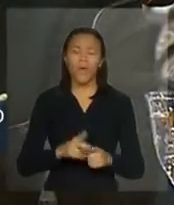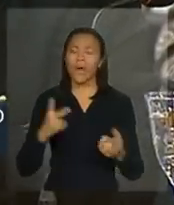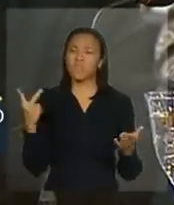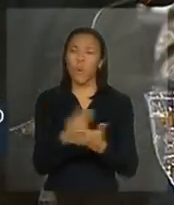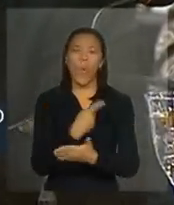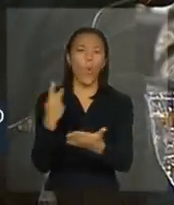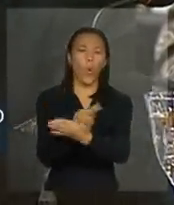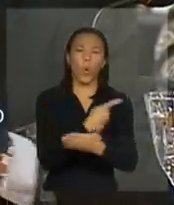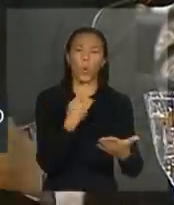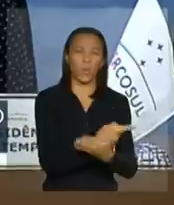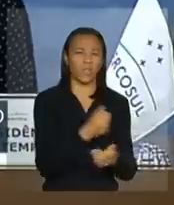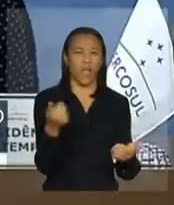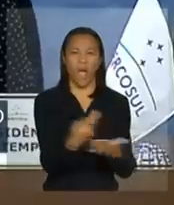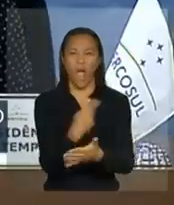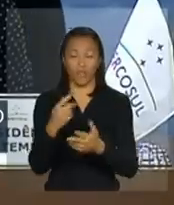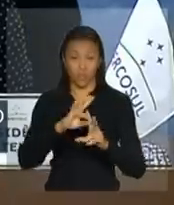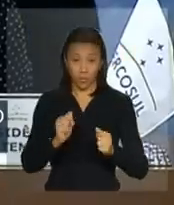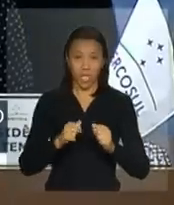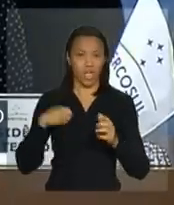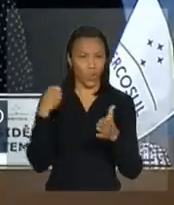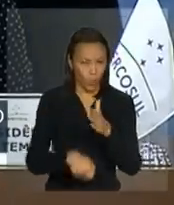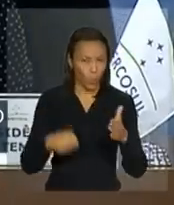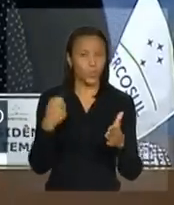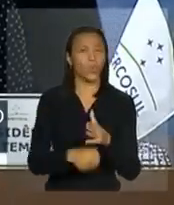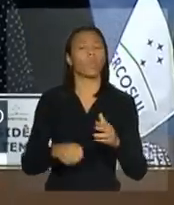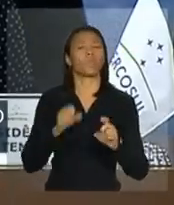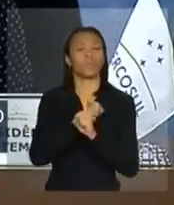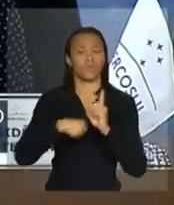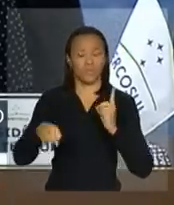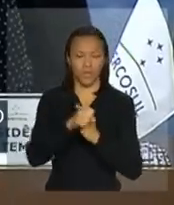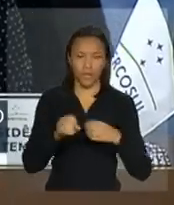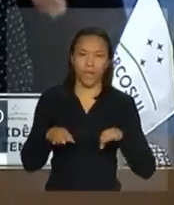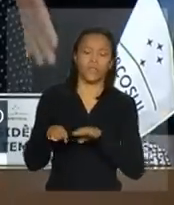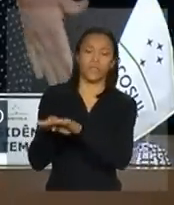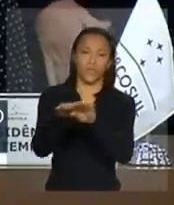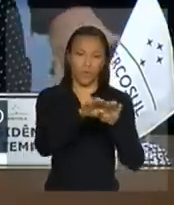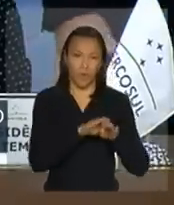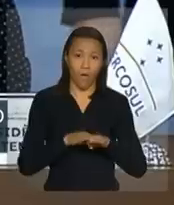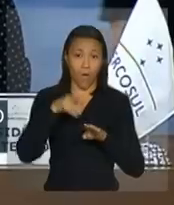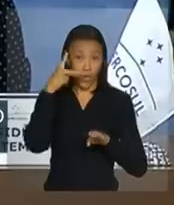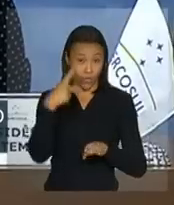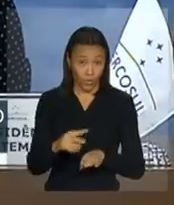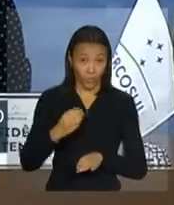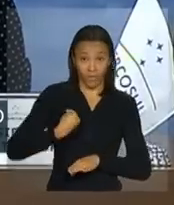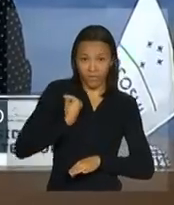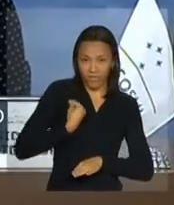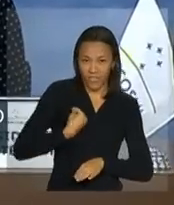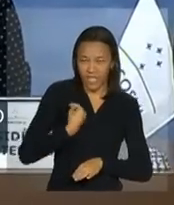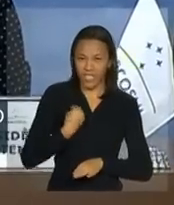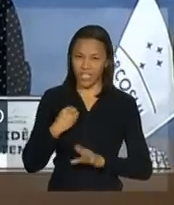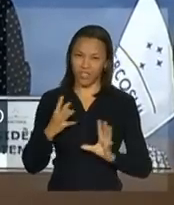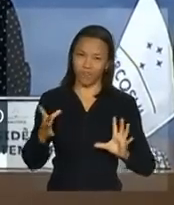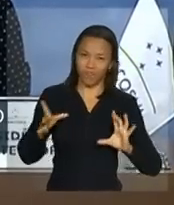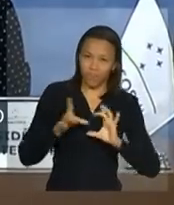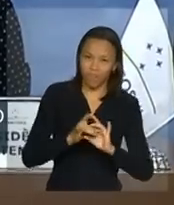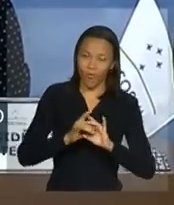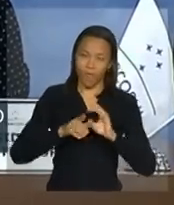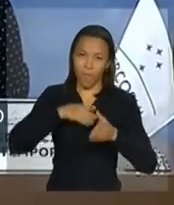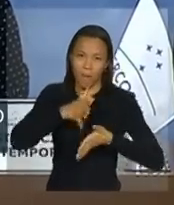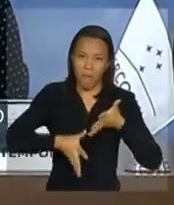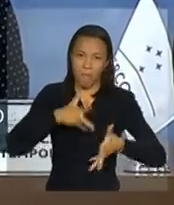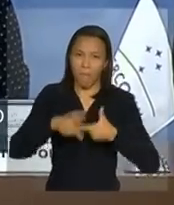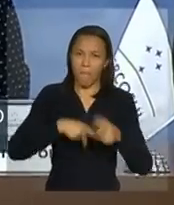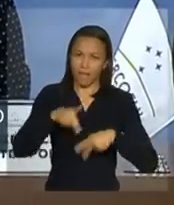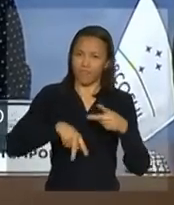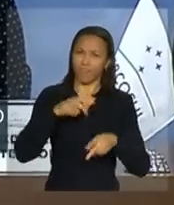ele sonhou e lutou por uma sociedade igualitária. Sua vida de engajamento político permanecerá entre